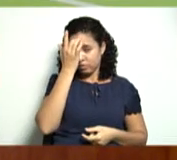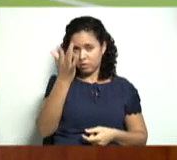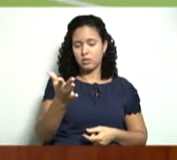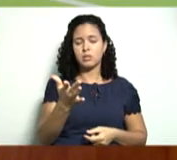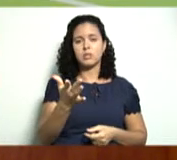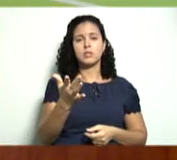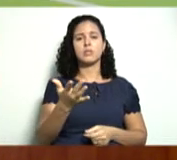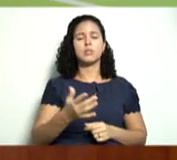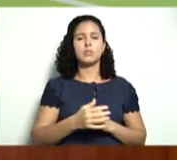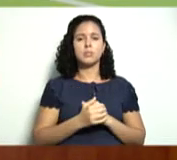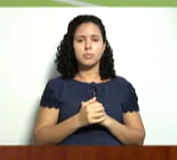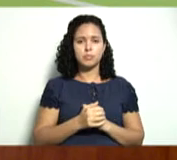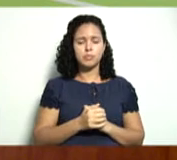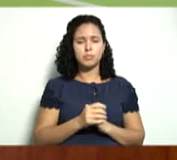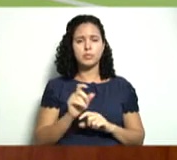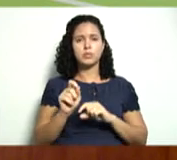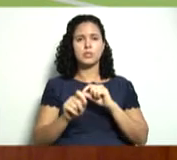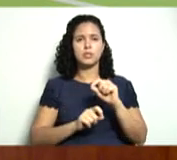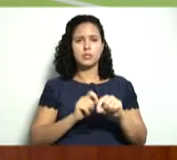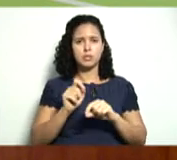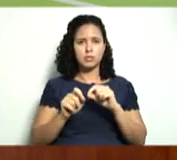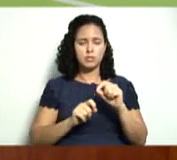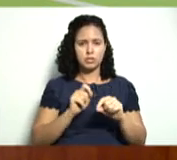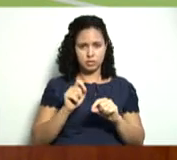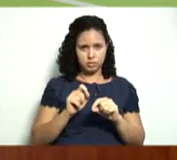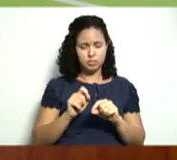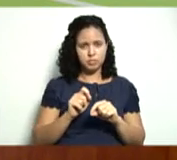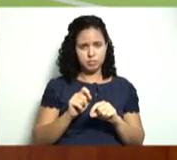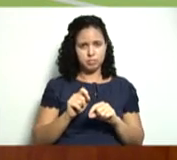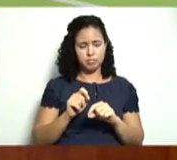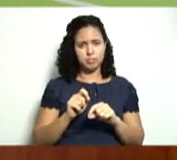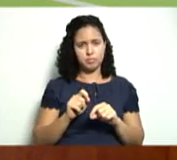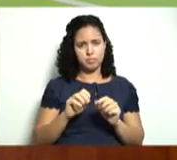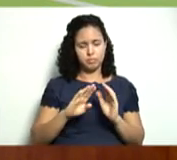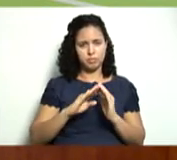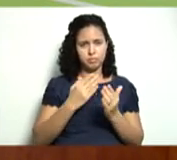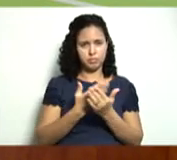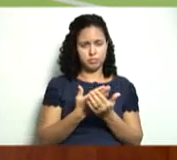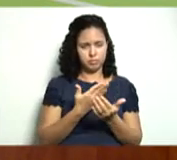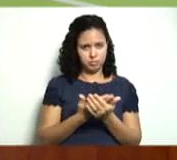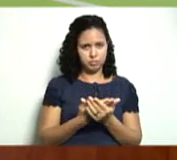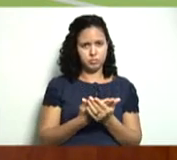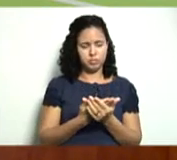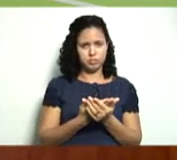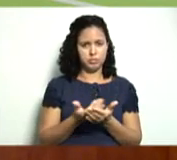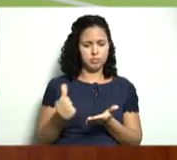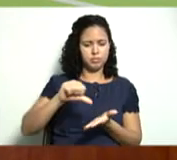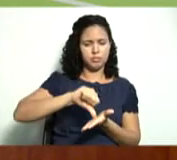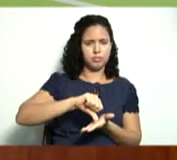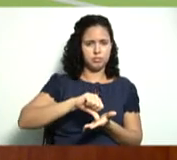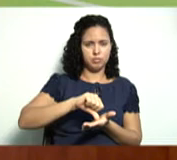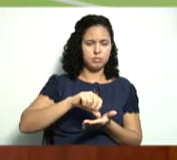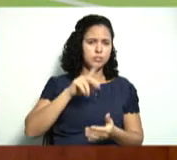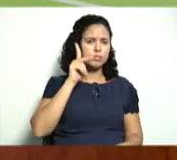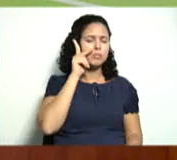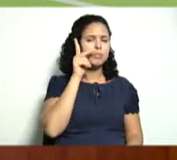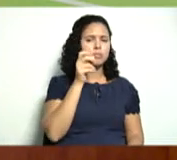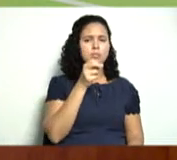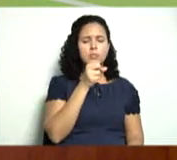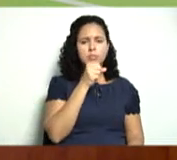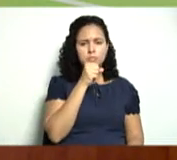aquela pegadinha na primeira que inclusive professor é pessoal da escola paulo freire aqui do pólo de porto velho tá onde a professora